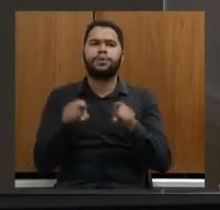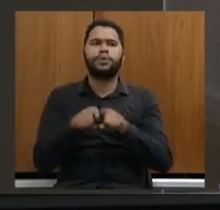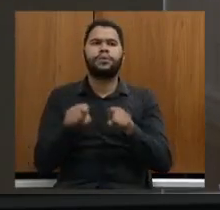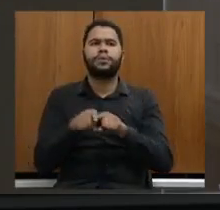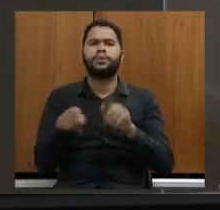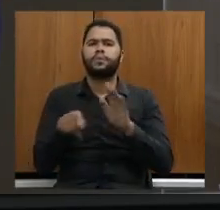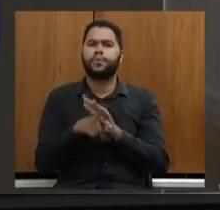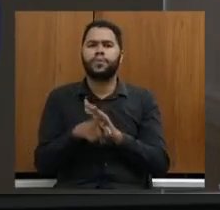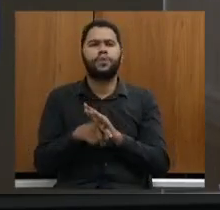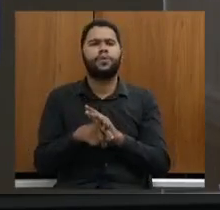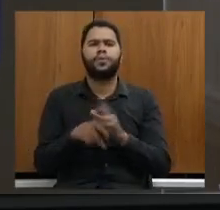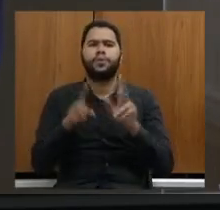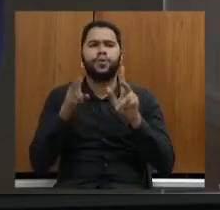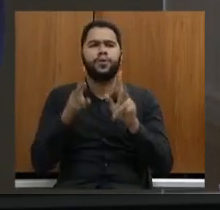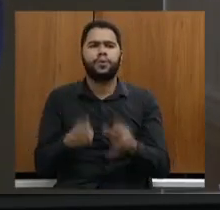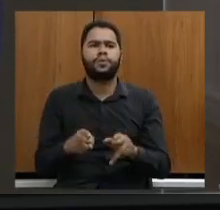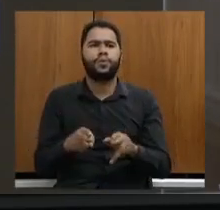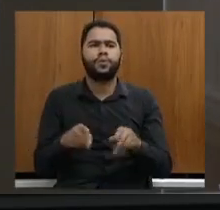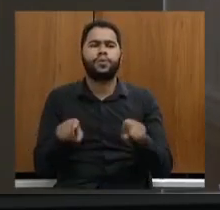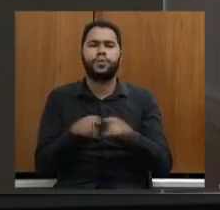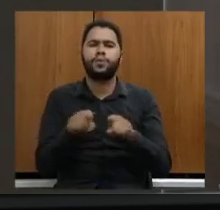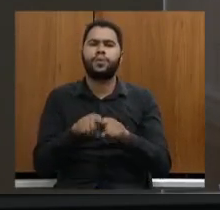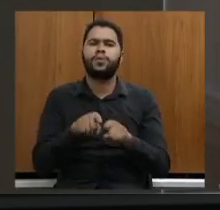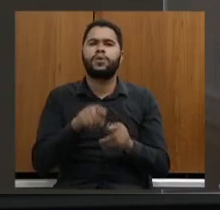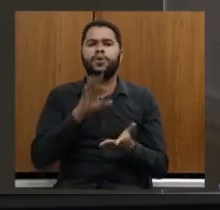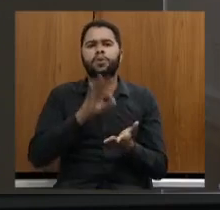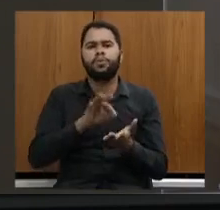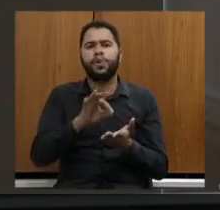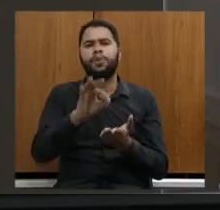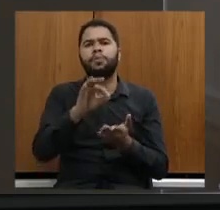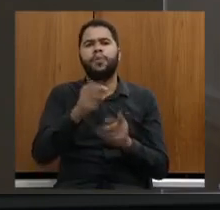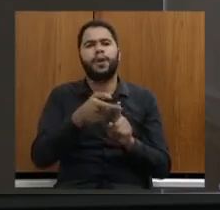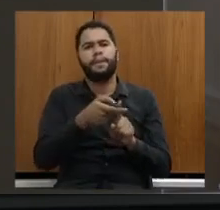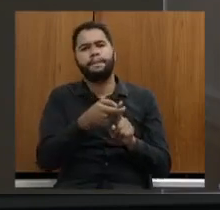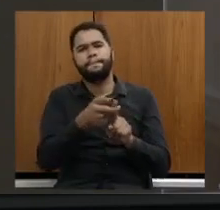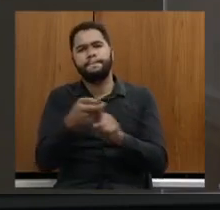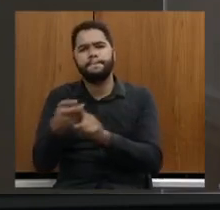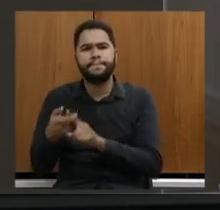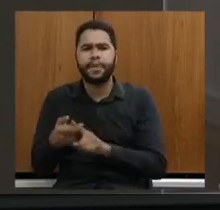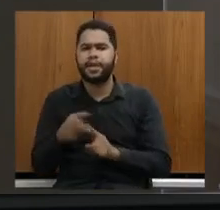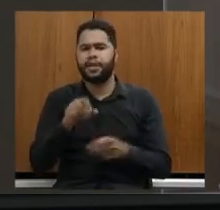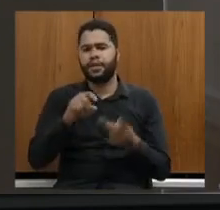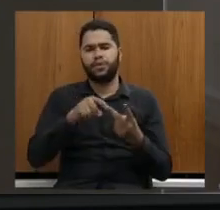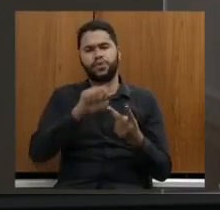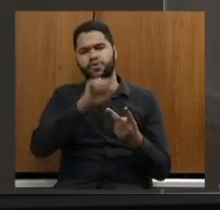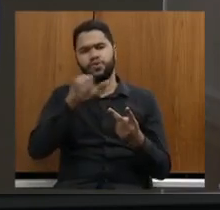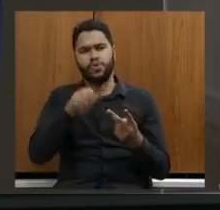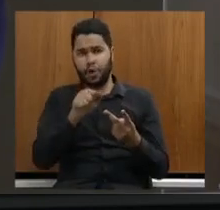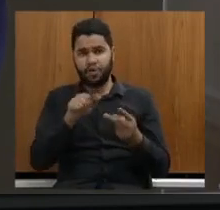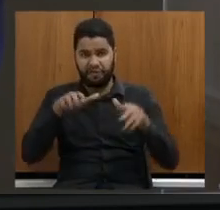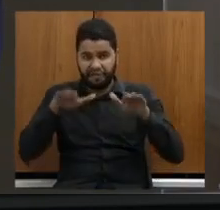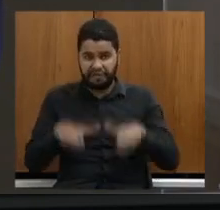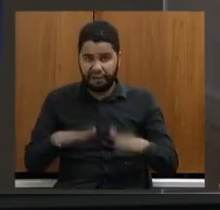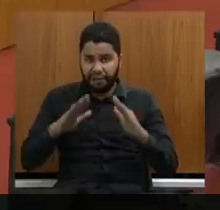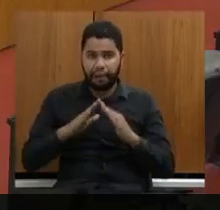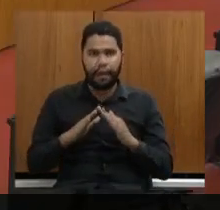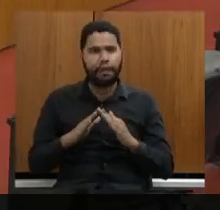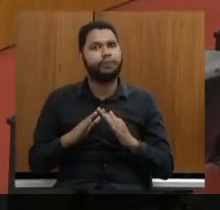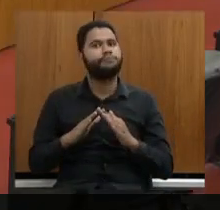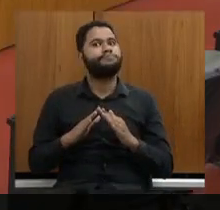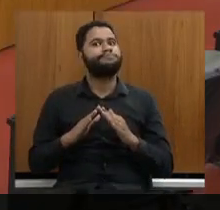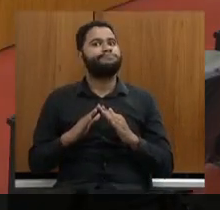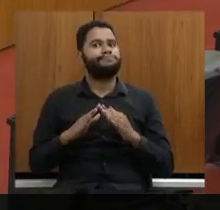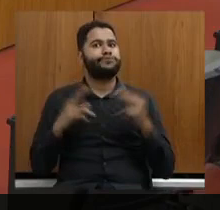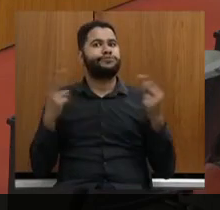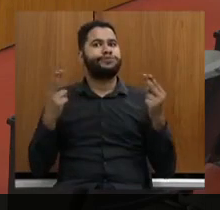coador de café da mesma forma o plantador de milho de soja não quis saber de ficar em casa não que se ele tivesse ficado aí